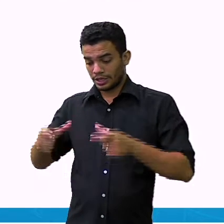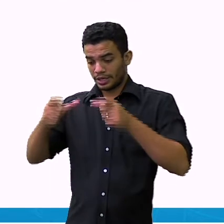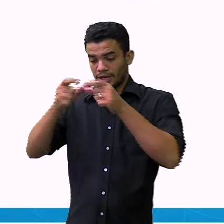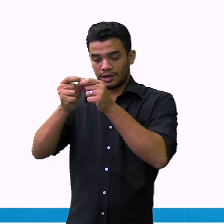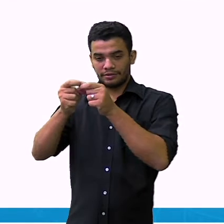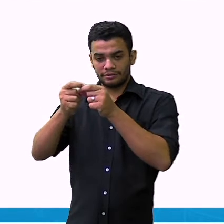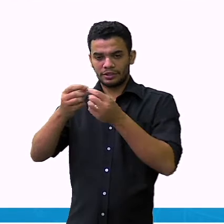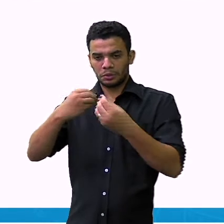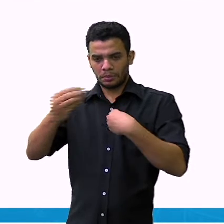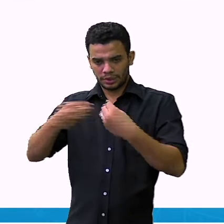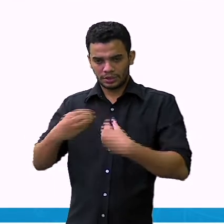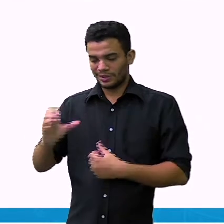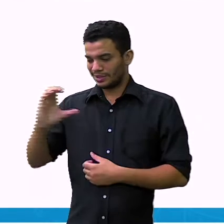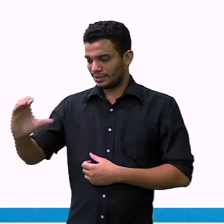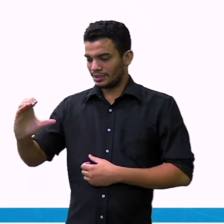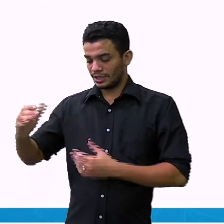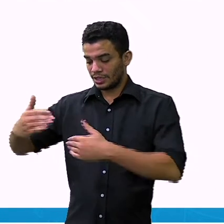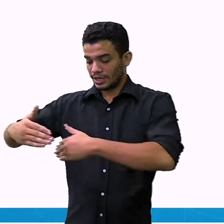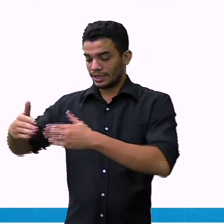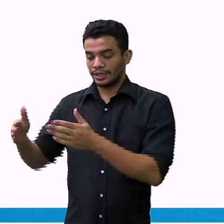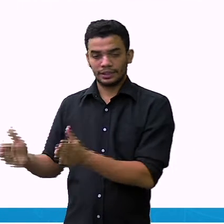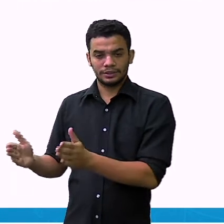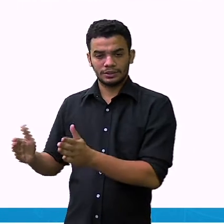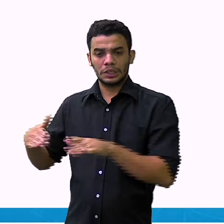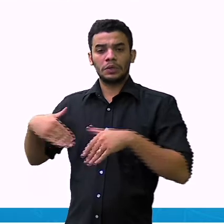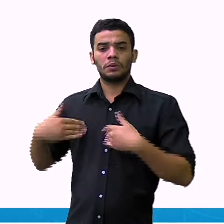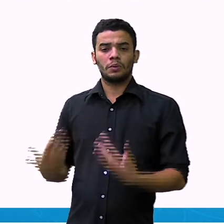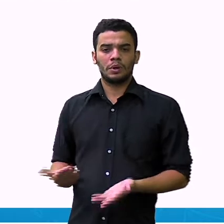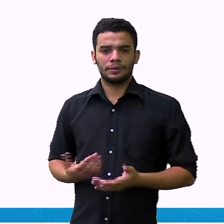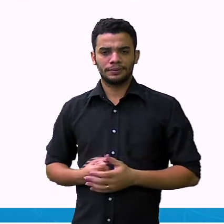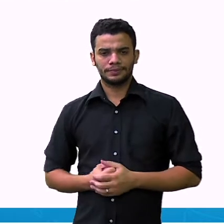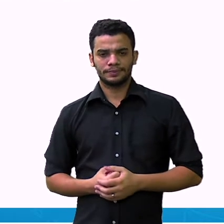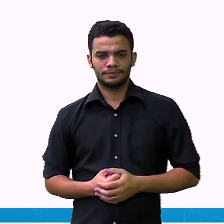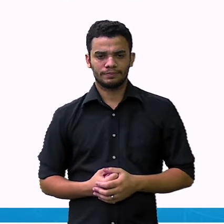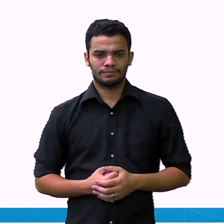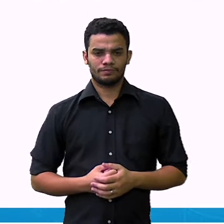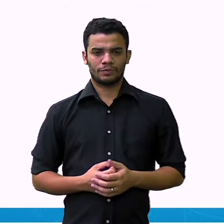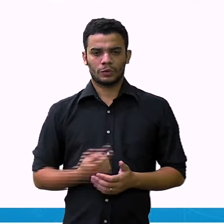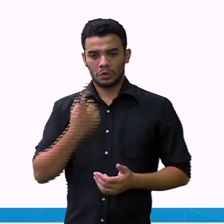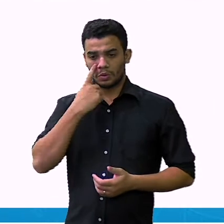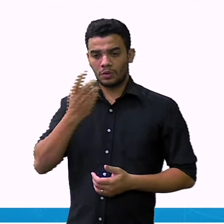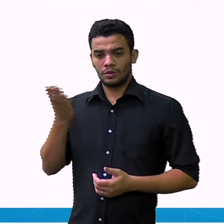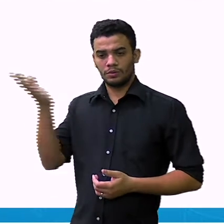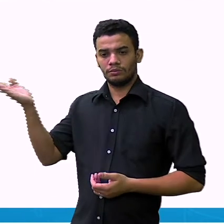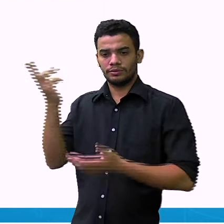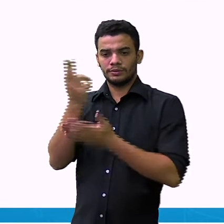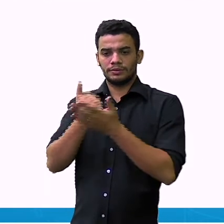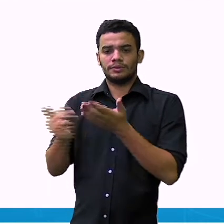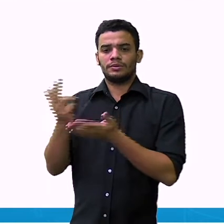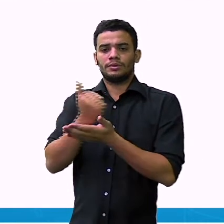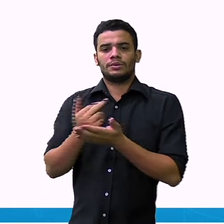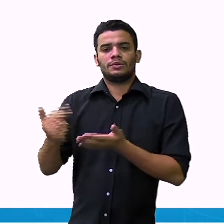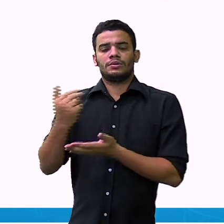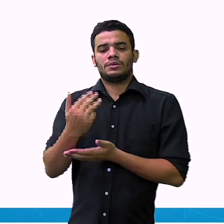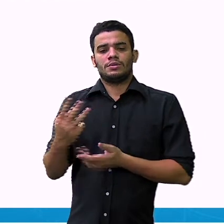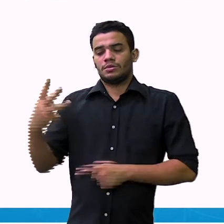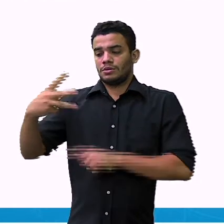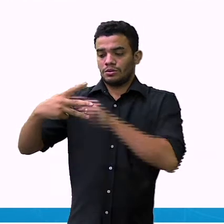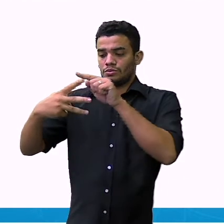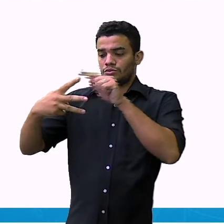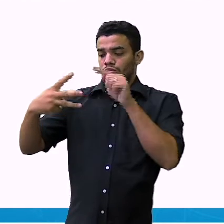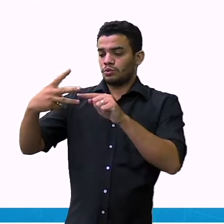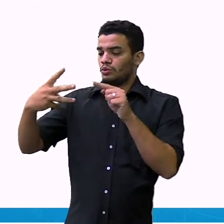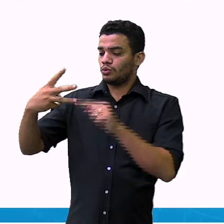caixa? Então, olhando aqui, deixei aqui para que nós pudéssemos analisar. Dentre os três, qual é